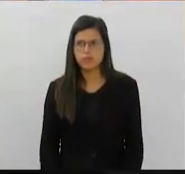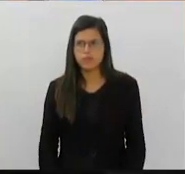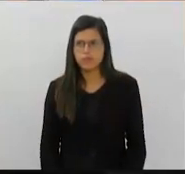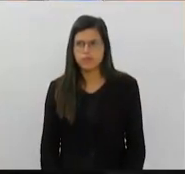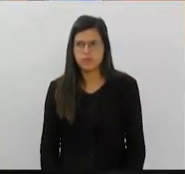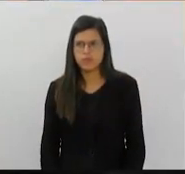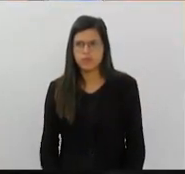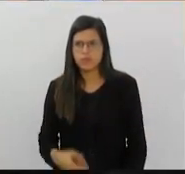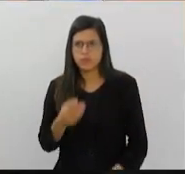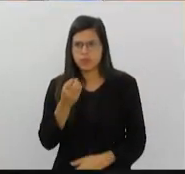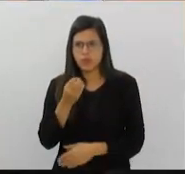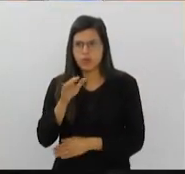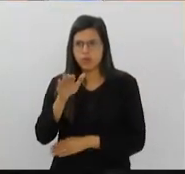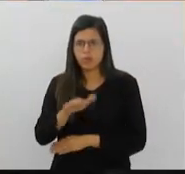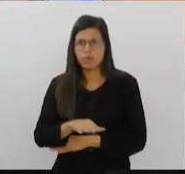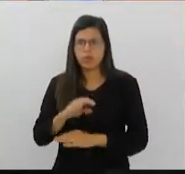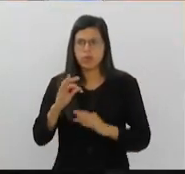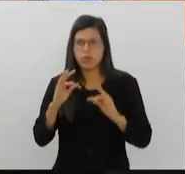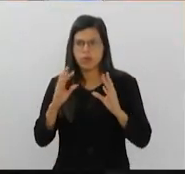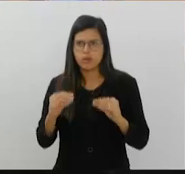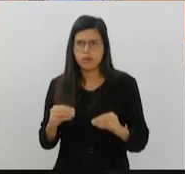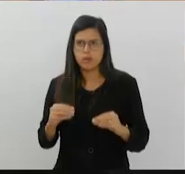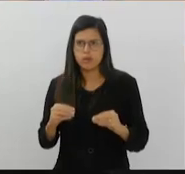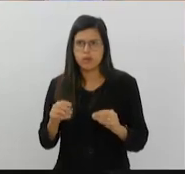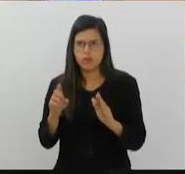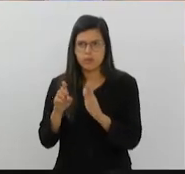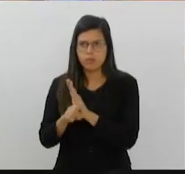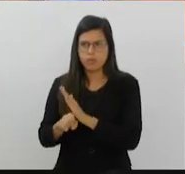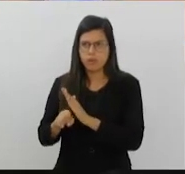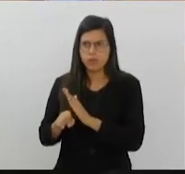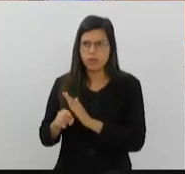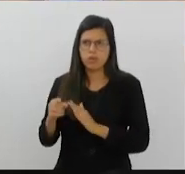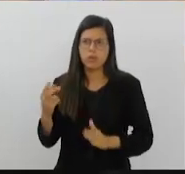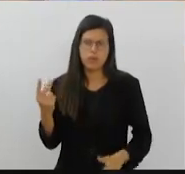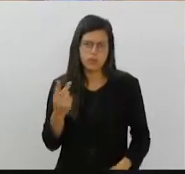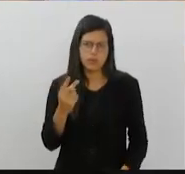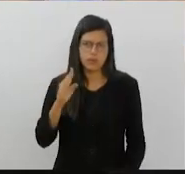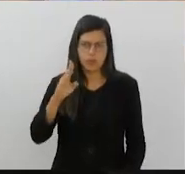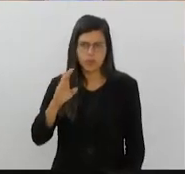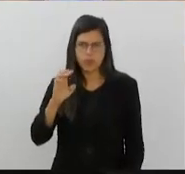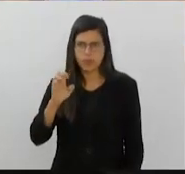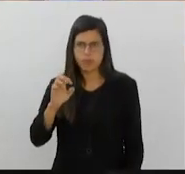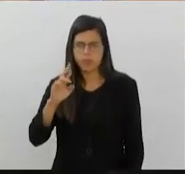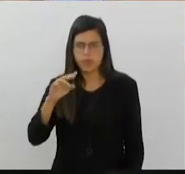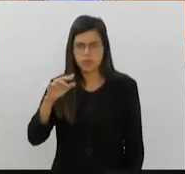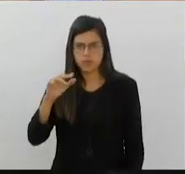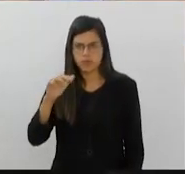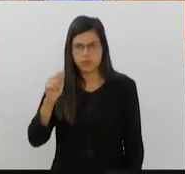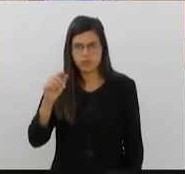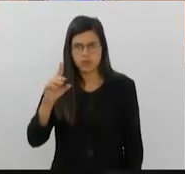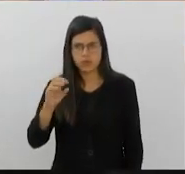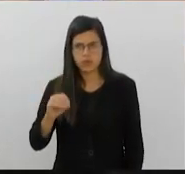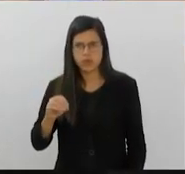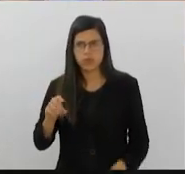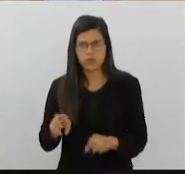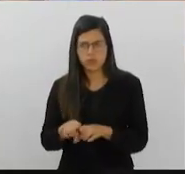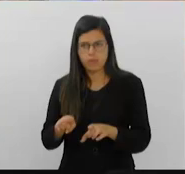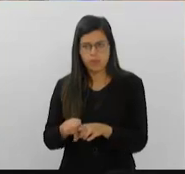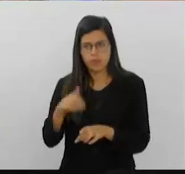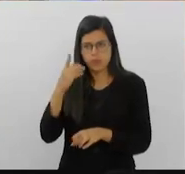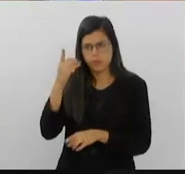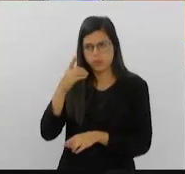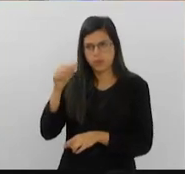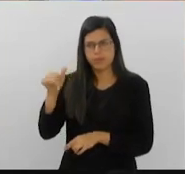Boa tarde a todos. A minha pergunta é para o Bernardo ou também para o deputado, acho que podem responder também. A colega aqui falou sobre a